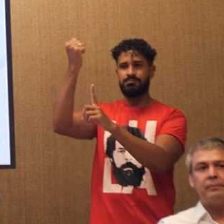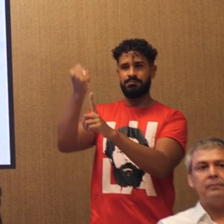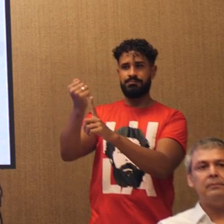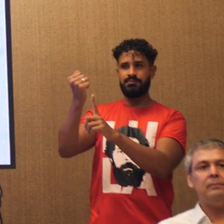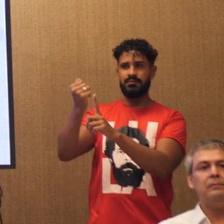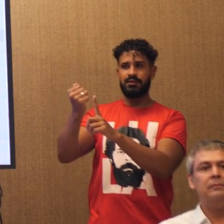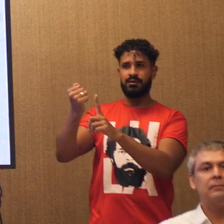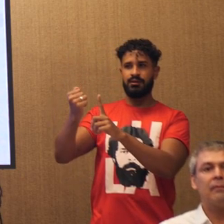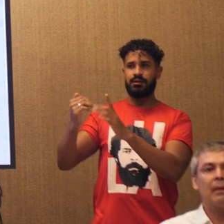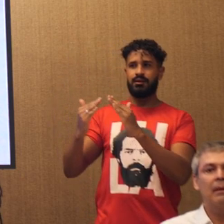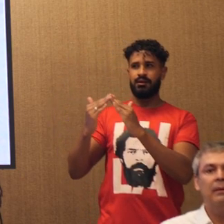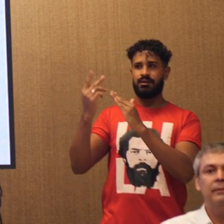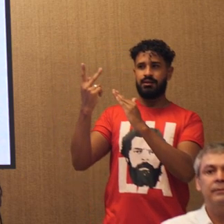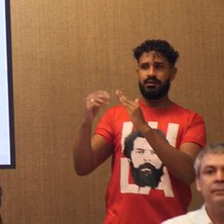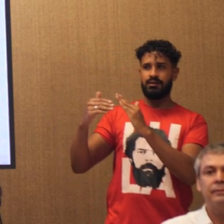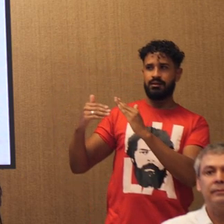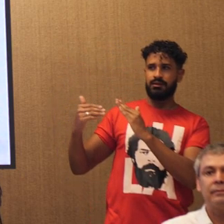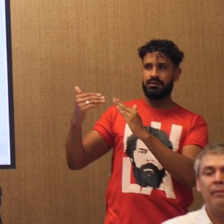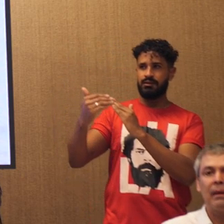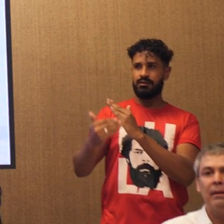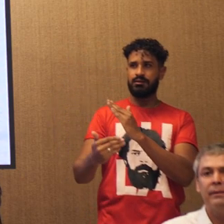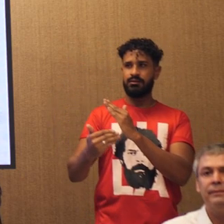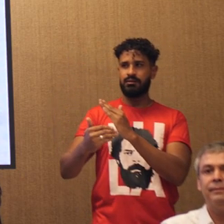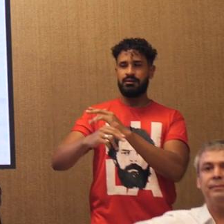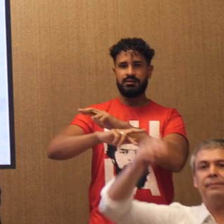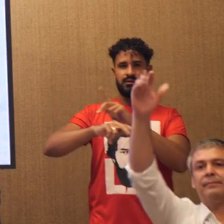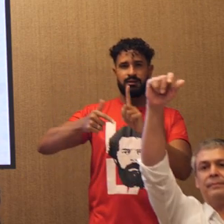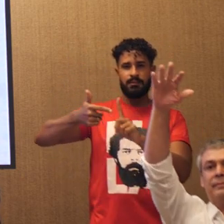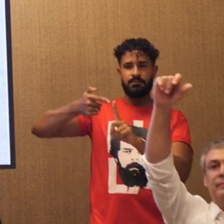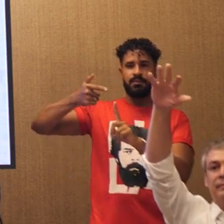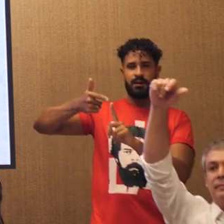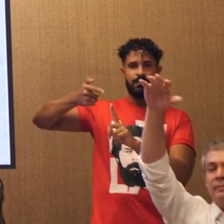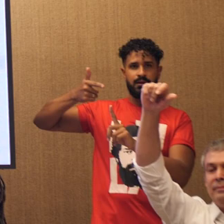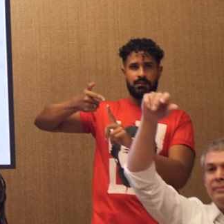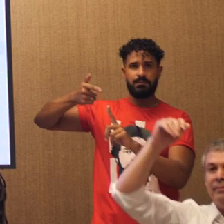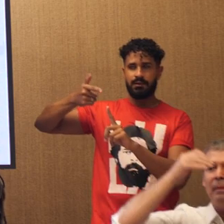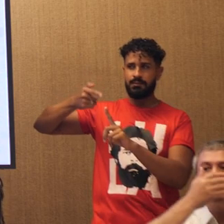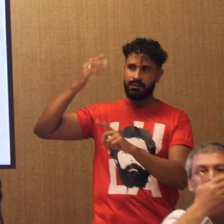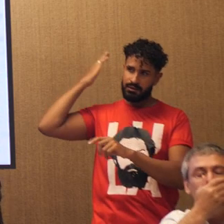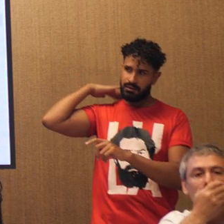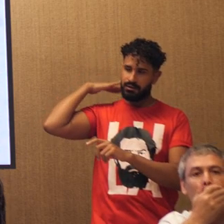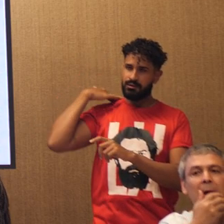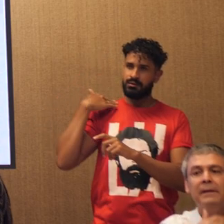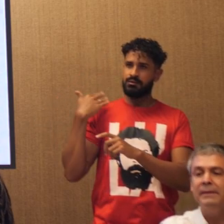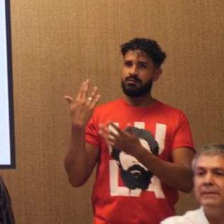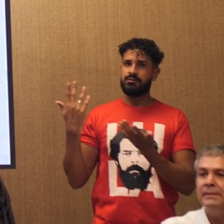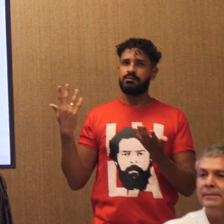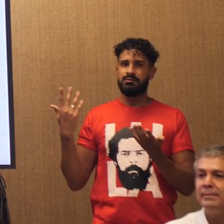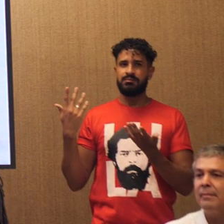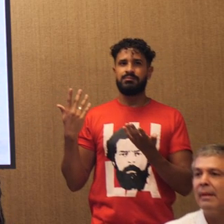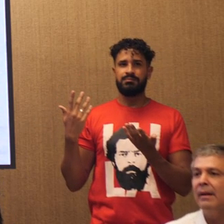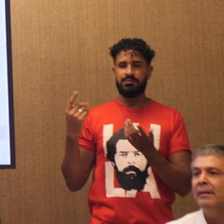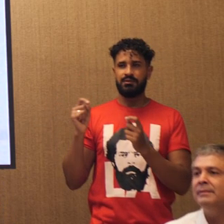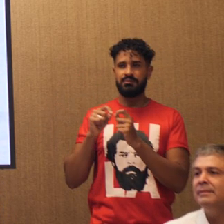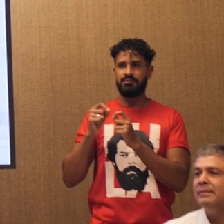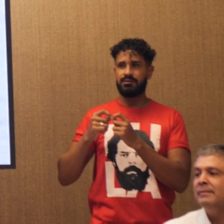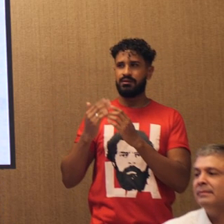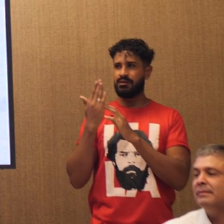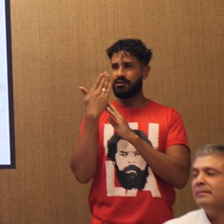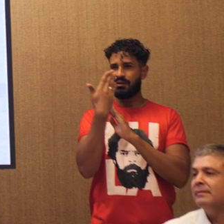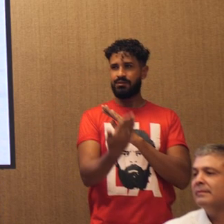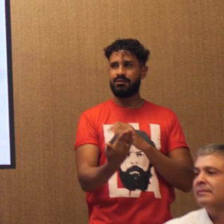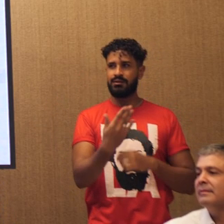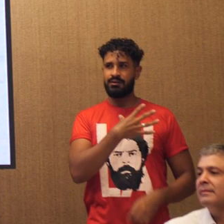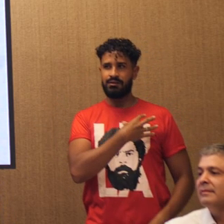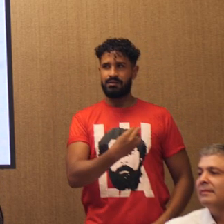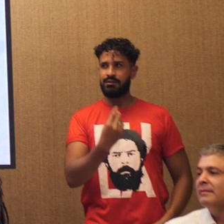na varanda da casa dela, com vários tiros nas costas, de uma forma covarde, praticamente na frente das